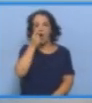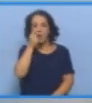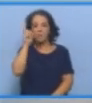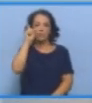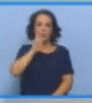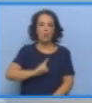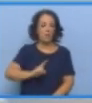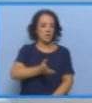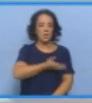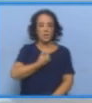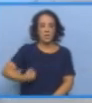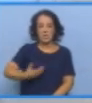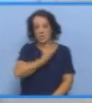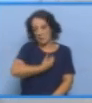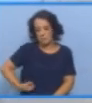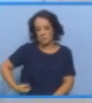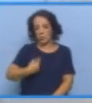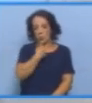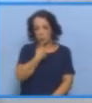trabalho. Sim,